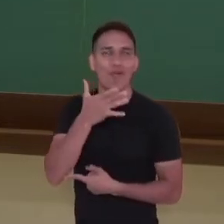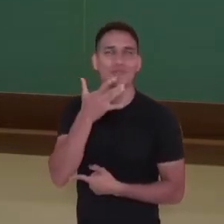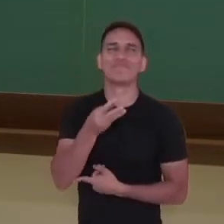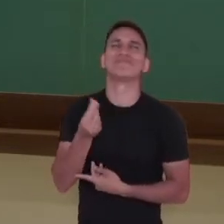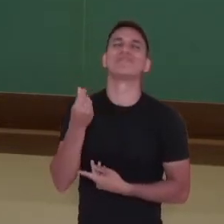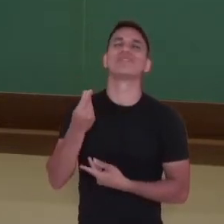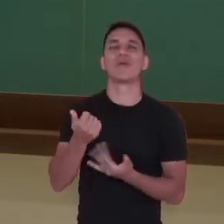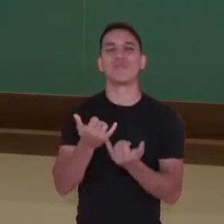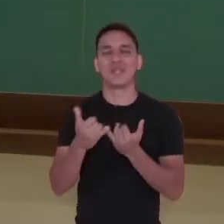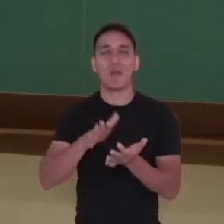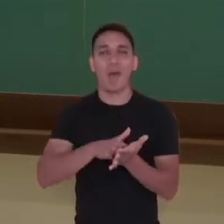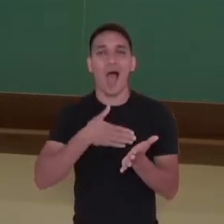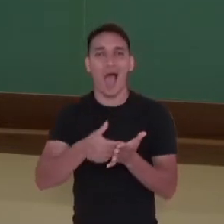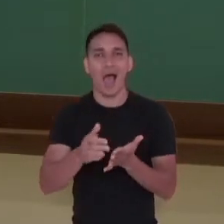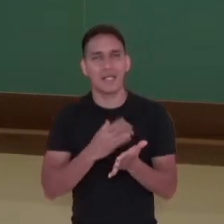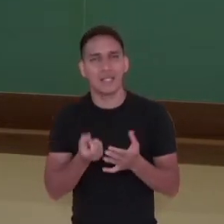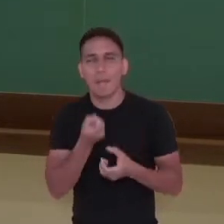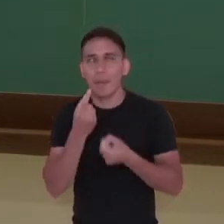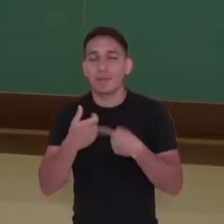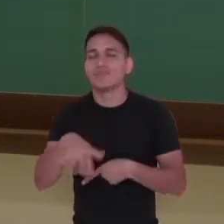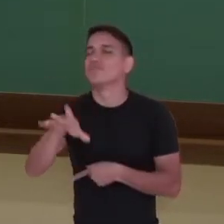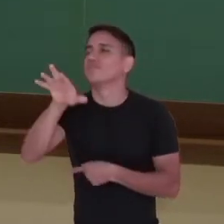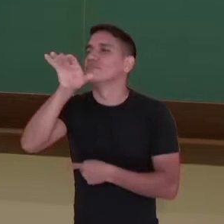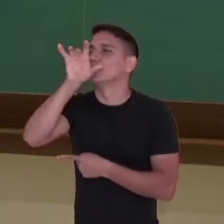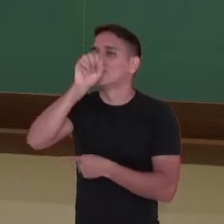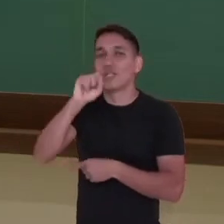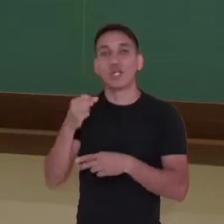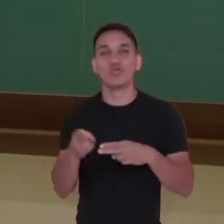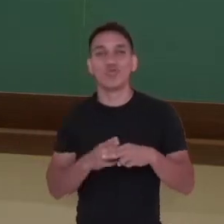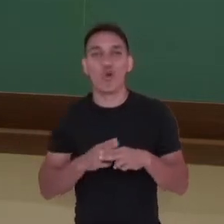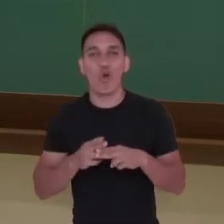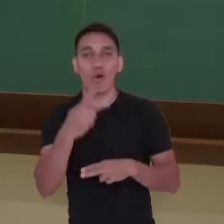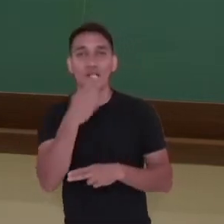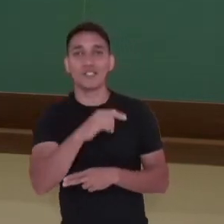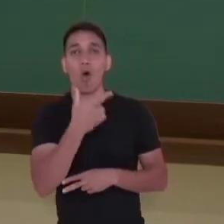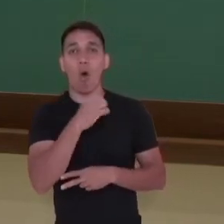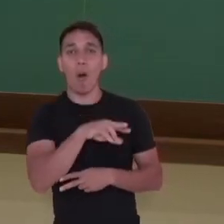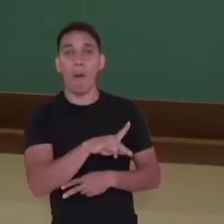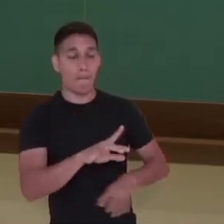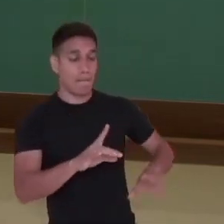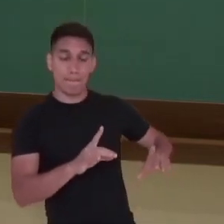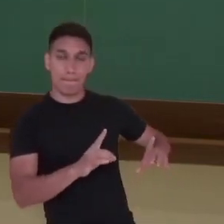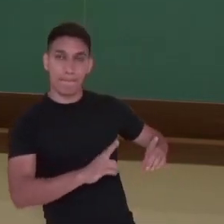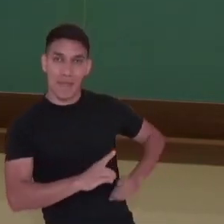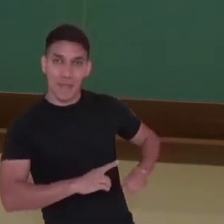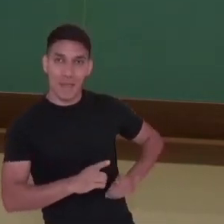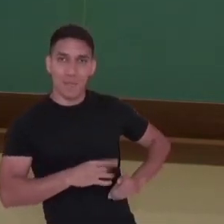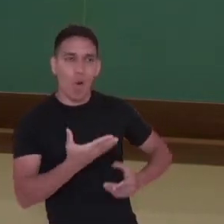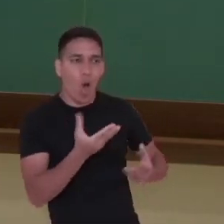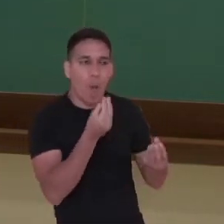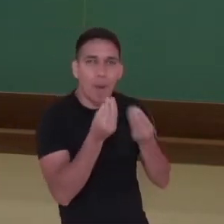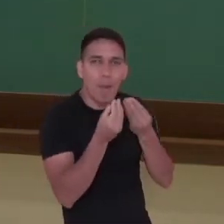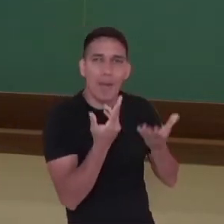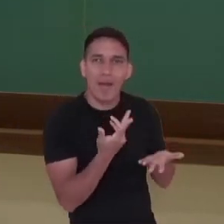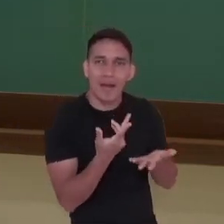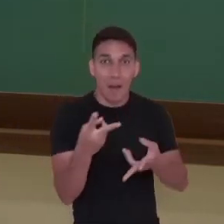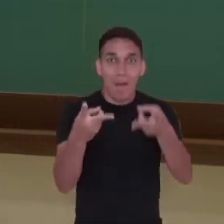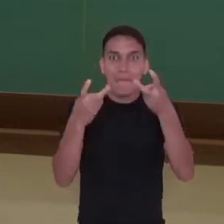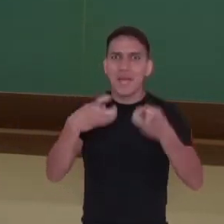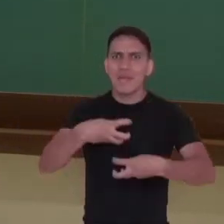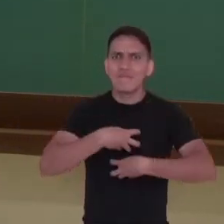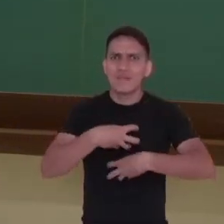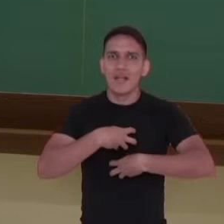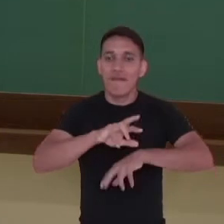manteiga. Olha o cheiro do chocolate que o seu priminho está comendo. Perceba como os estímulos